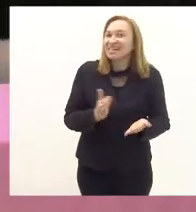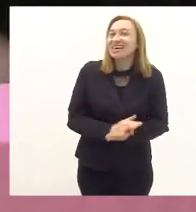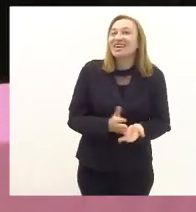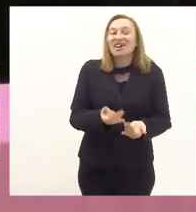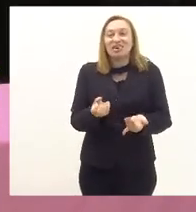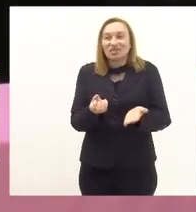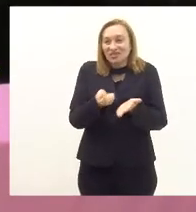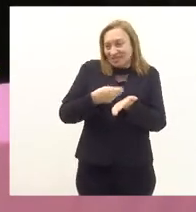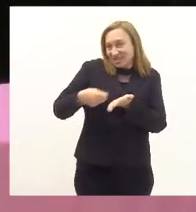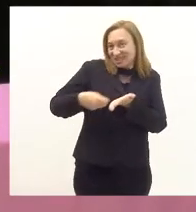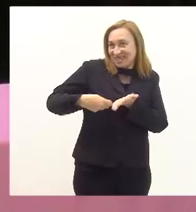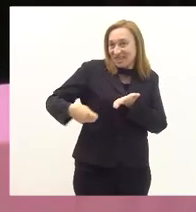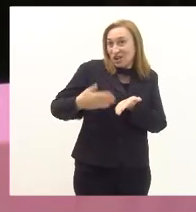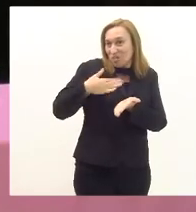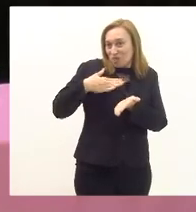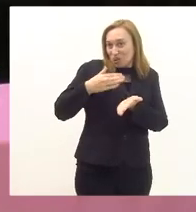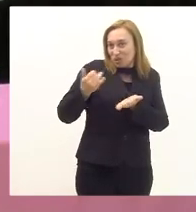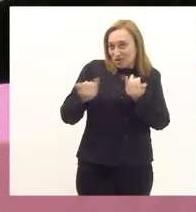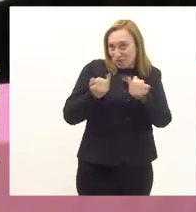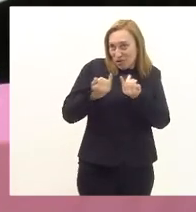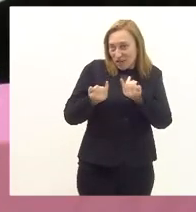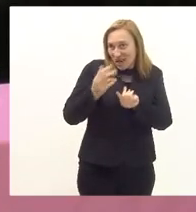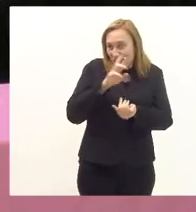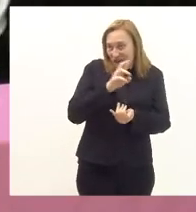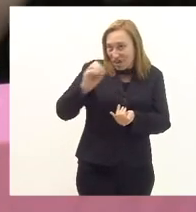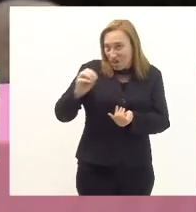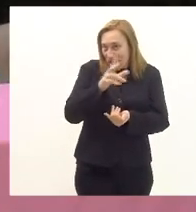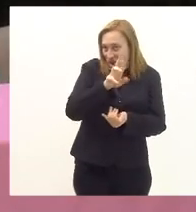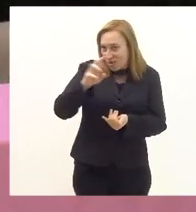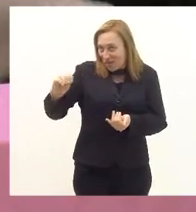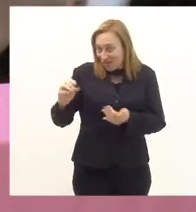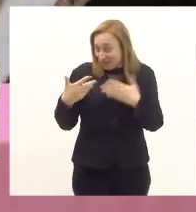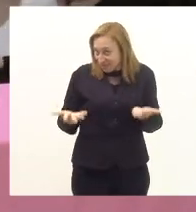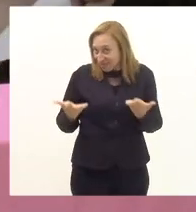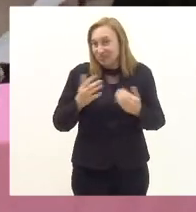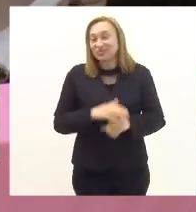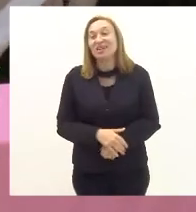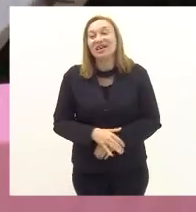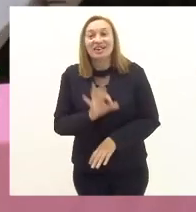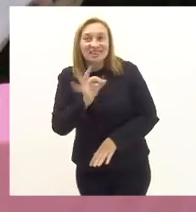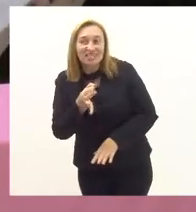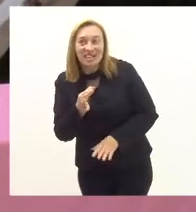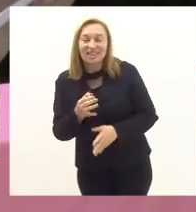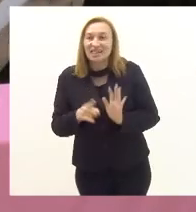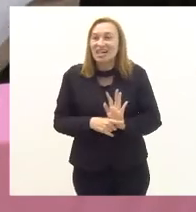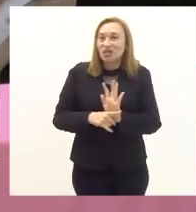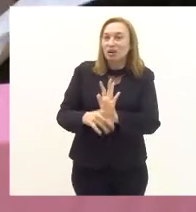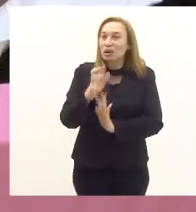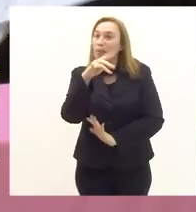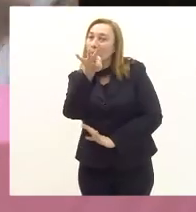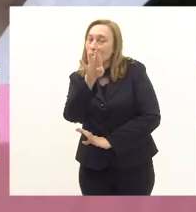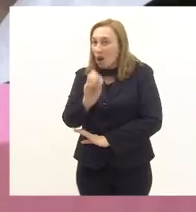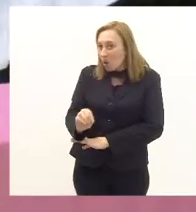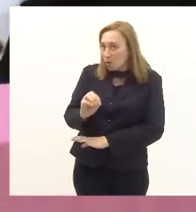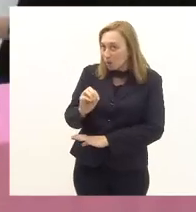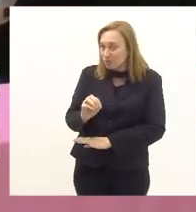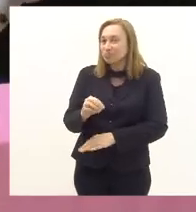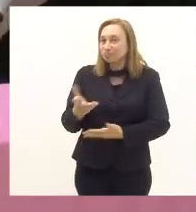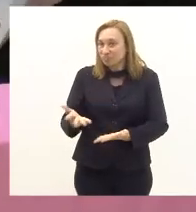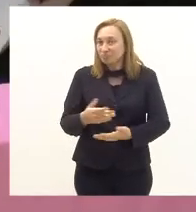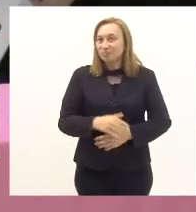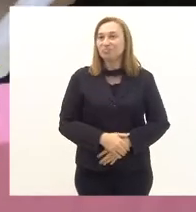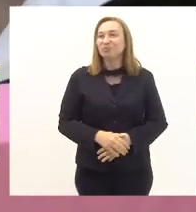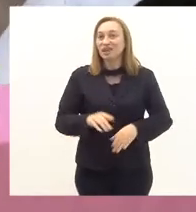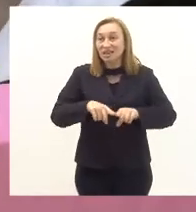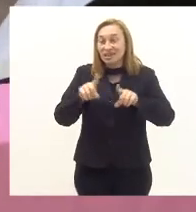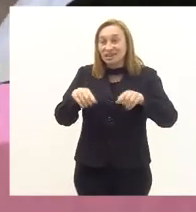anotei aqui os meus números, entrei em RO por RO, tá? Lógico, com a ajuda do Paulo Henrique, né, a Tia, meu servidor